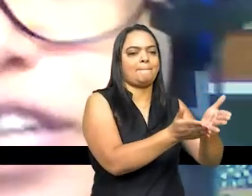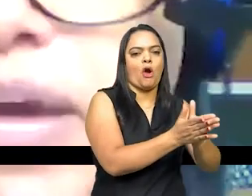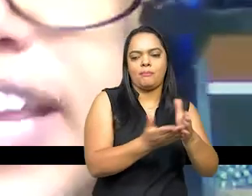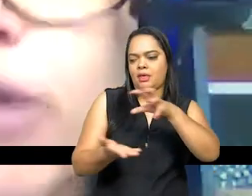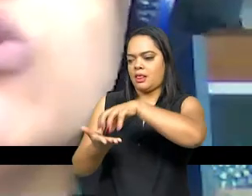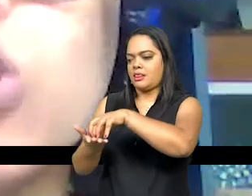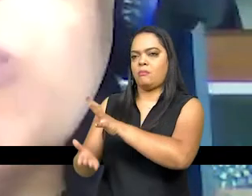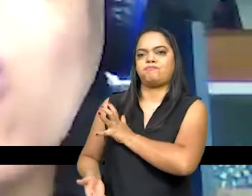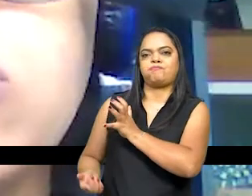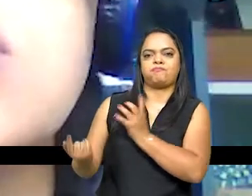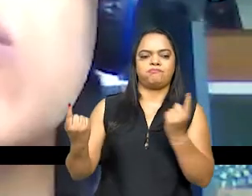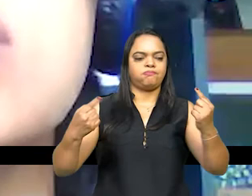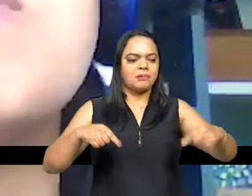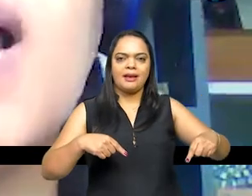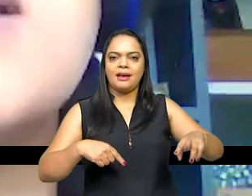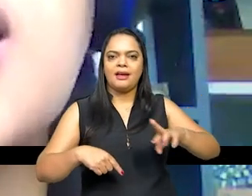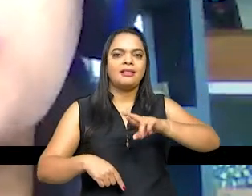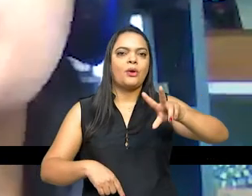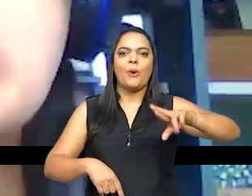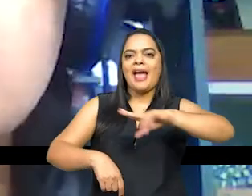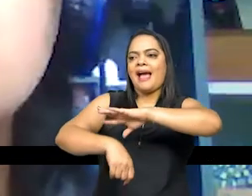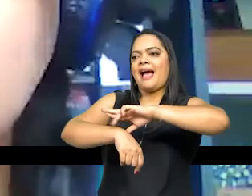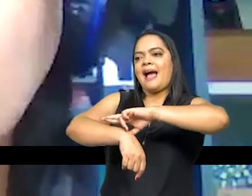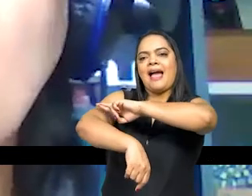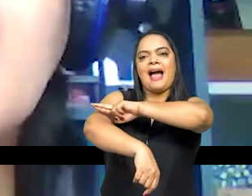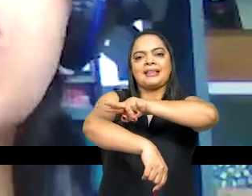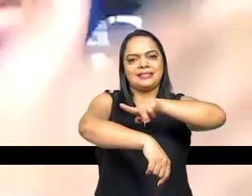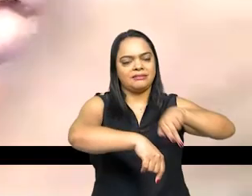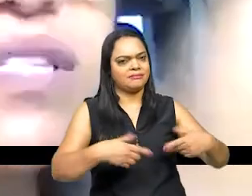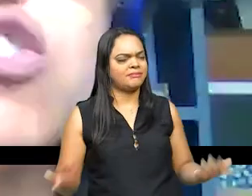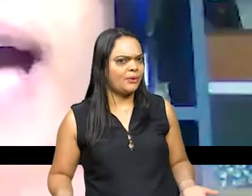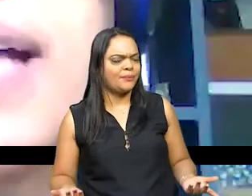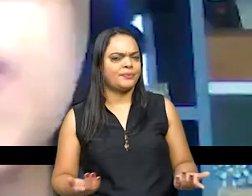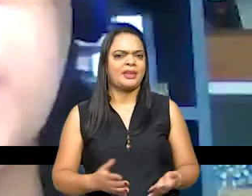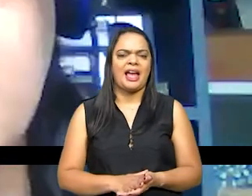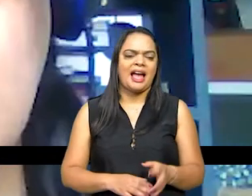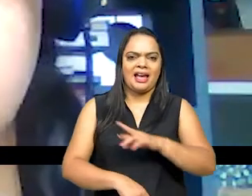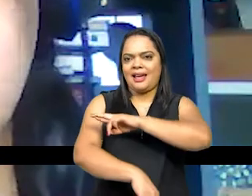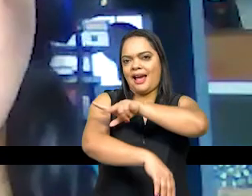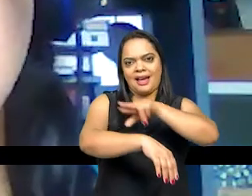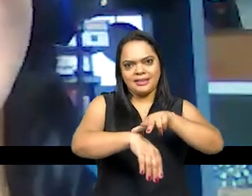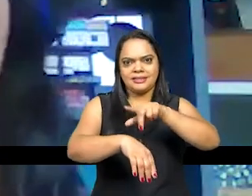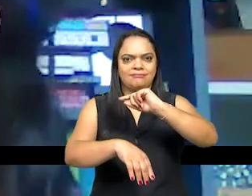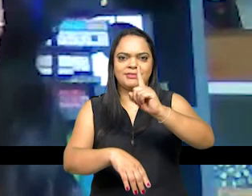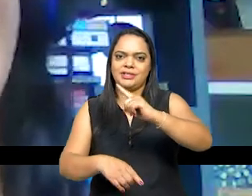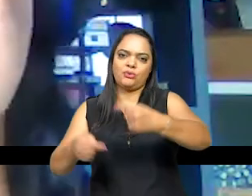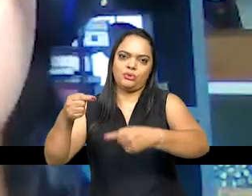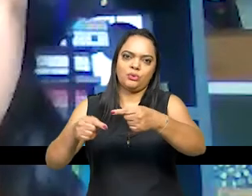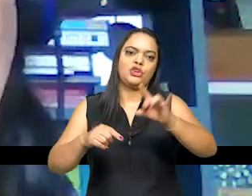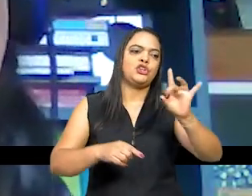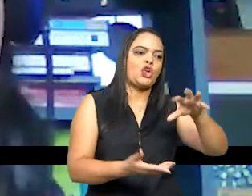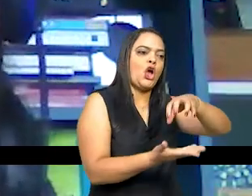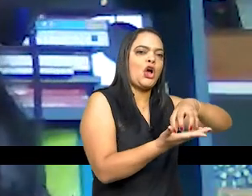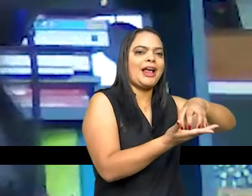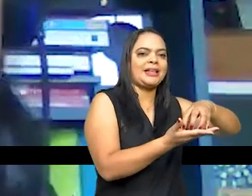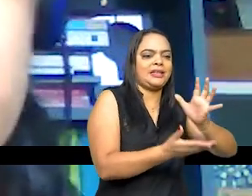Ruth Frankenberg é um dos 8 pontos, inclusive, que ela traz para a branquitude, né? A discussão sai de raça e vai para a classe. E num país extremamente